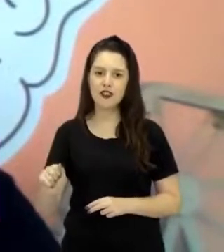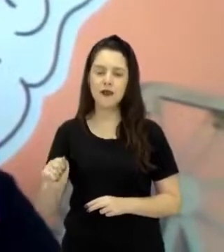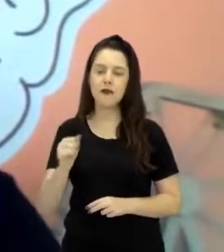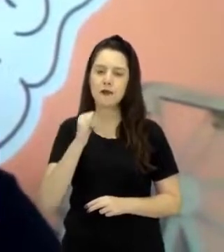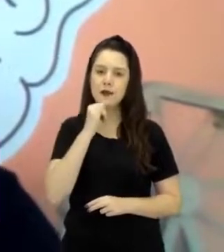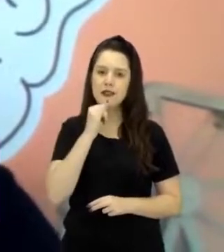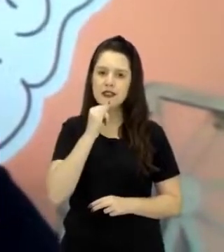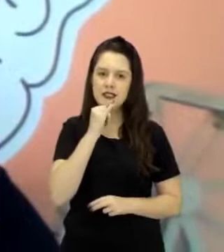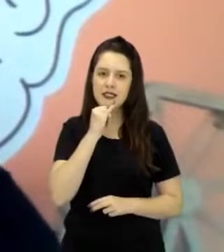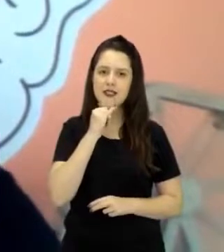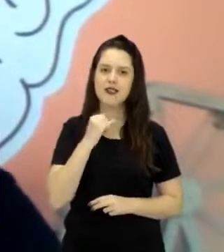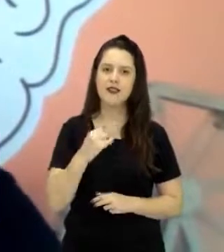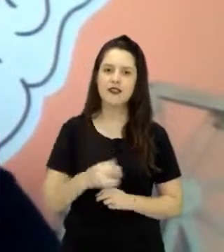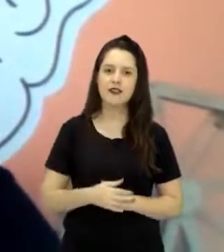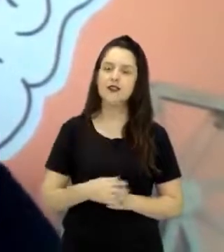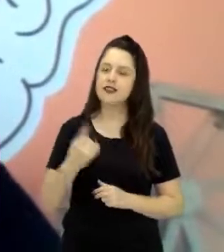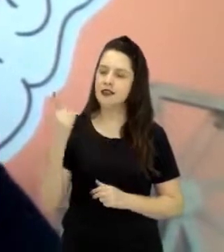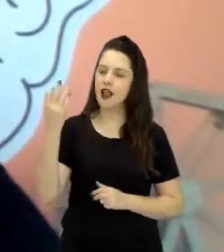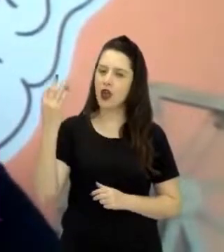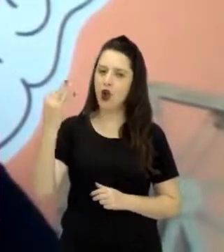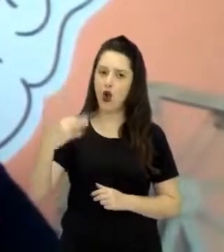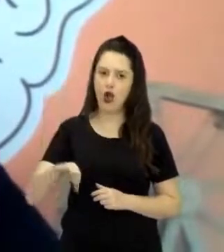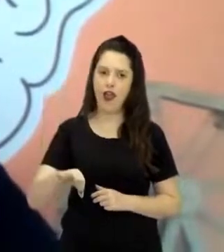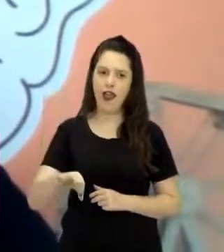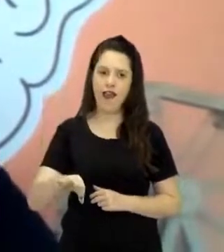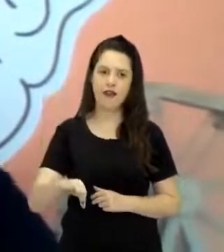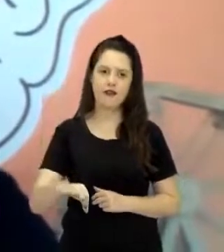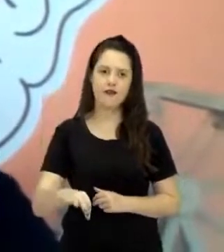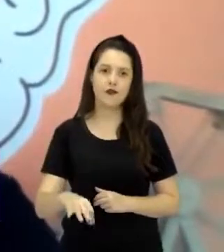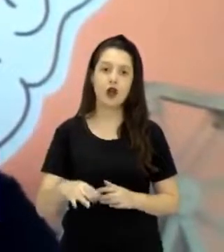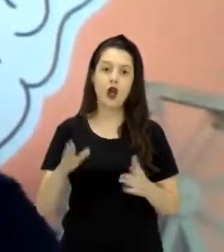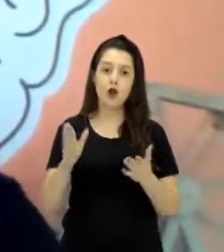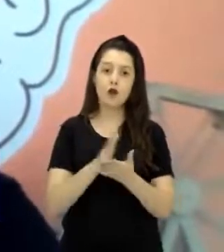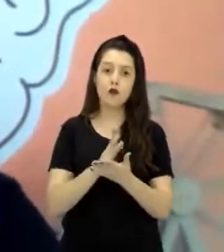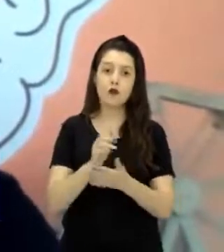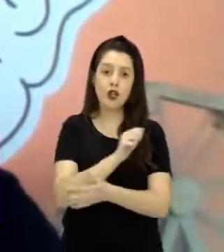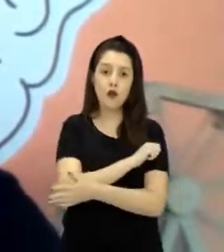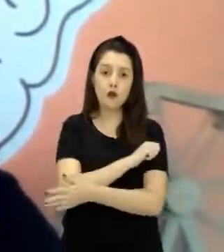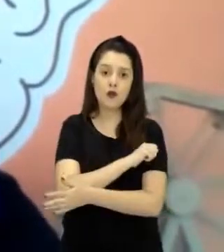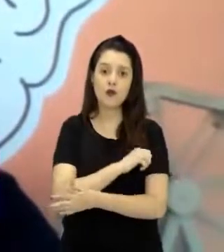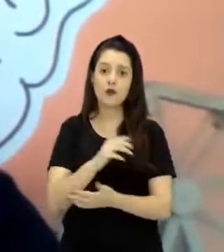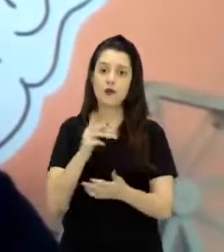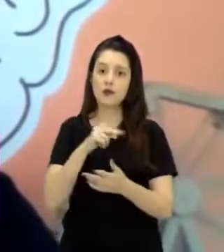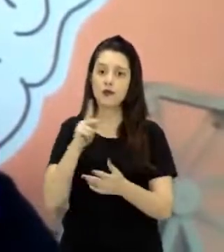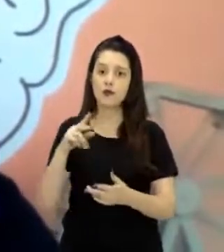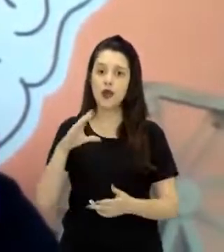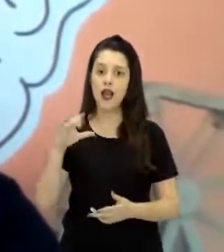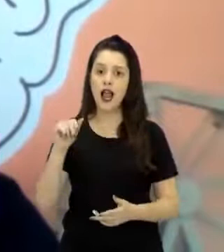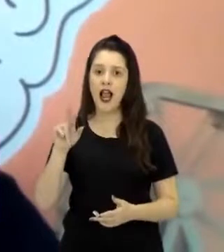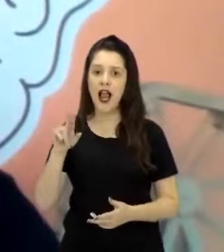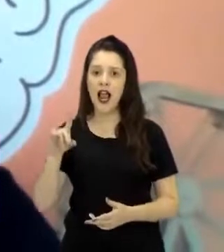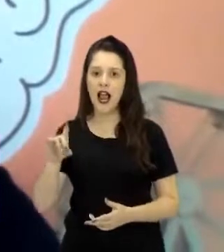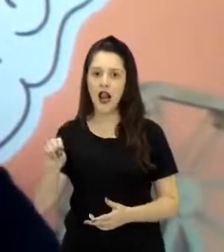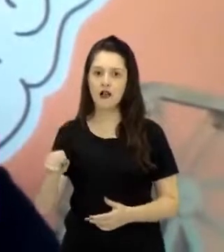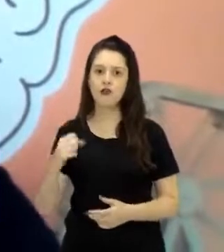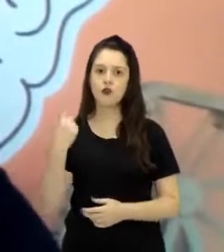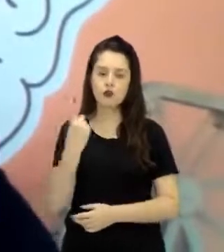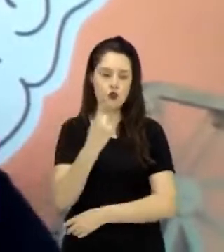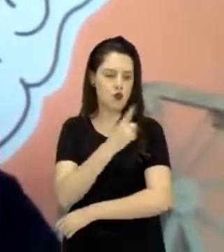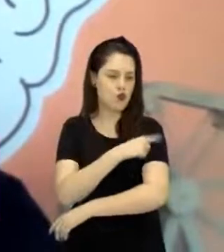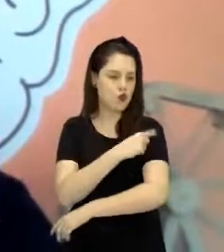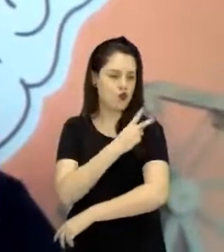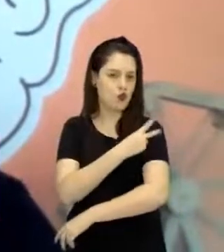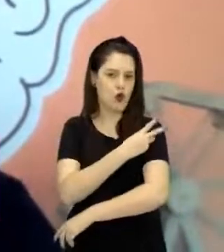disseram 3, e está correto. Os alunos do professor Carlos responderam terminal 1, 2 e 3,